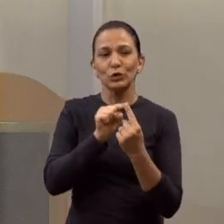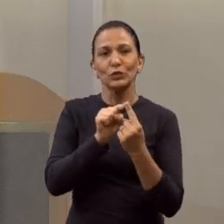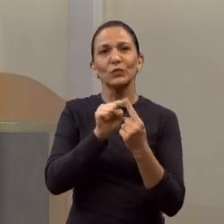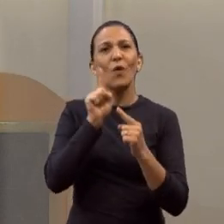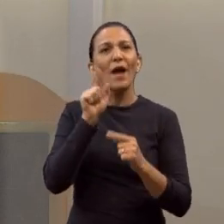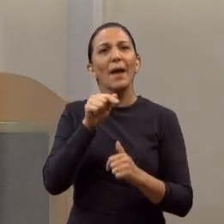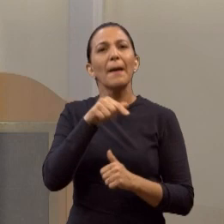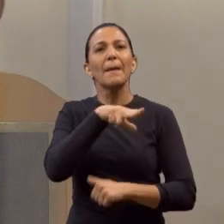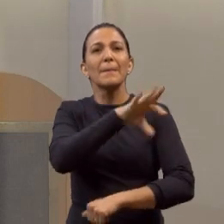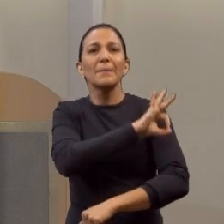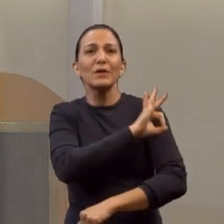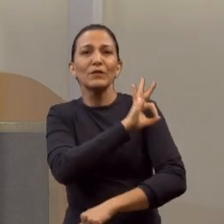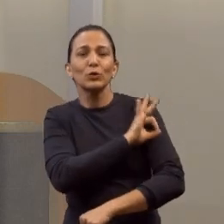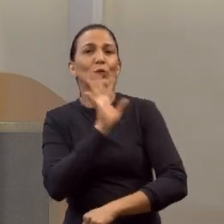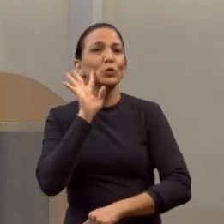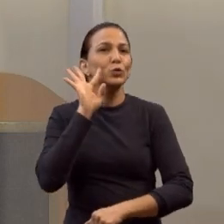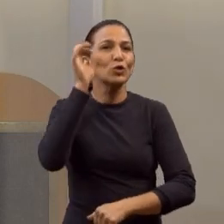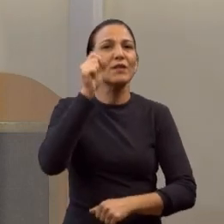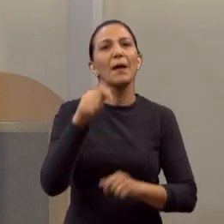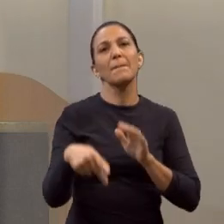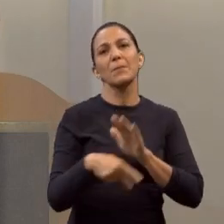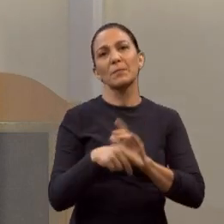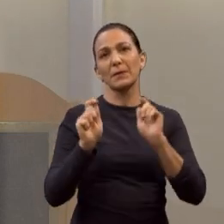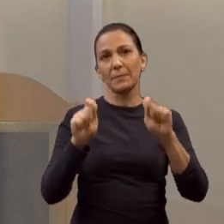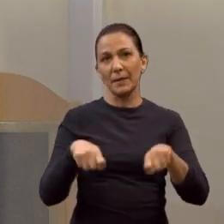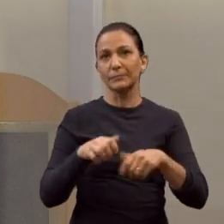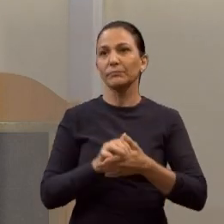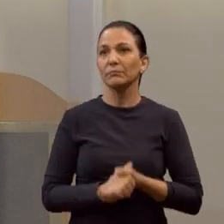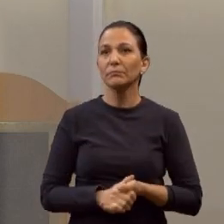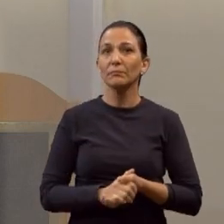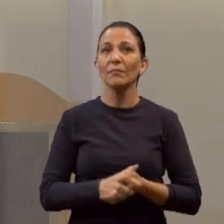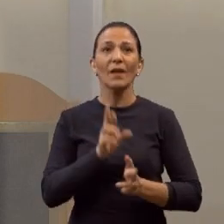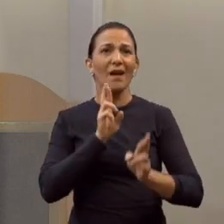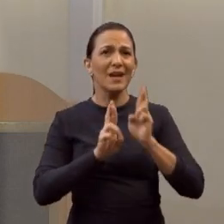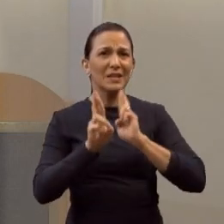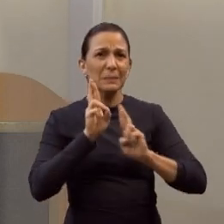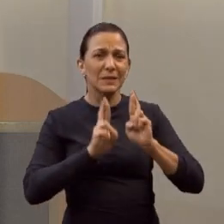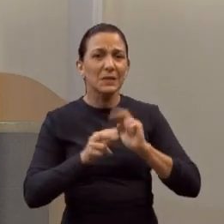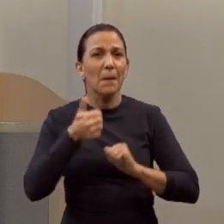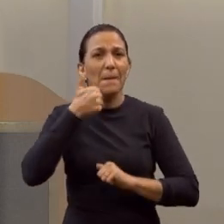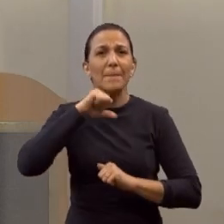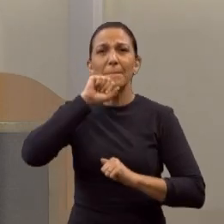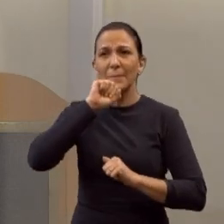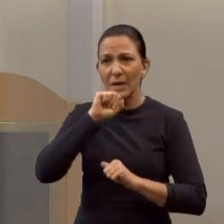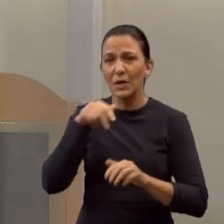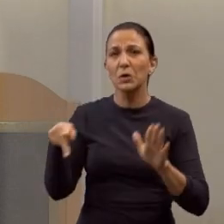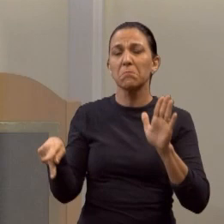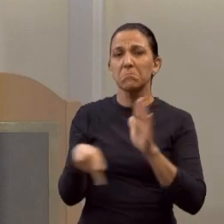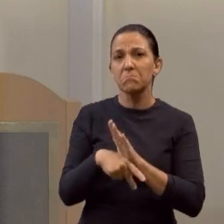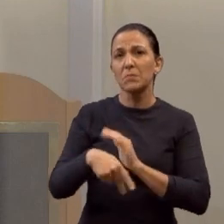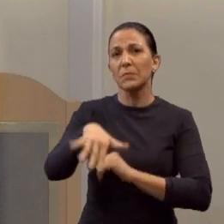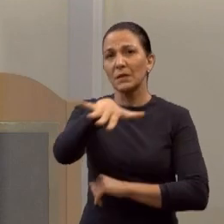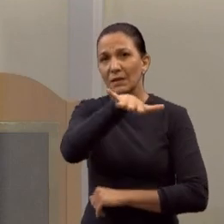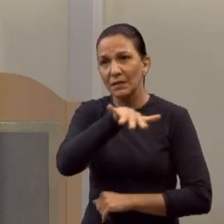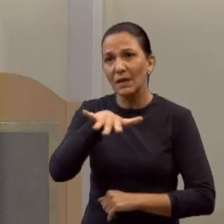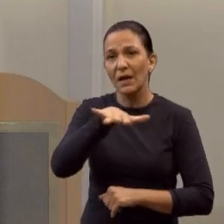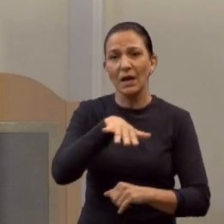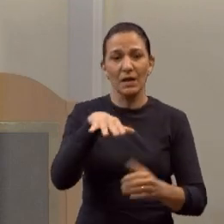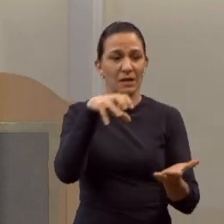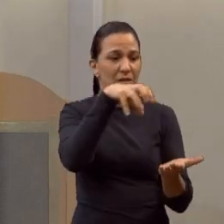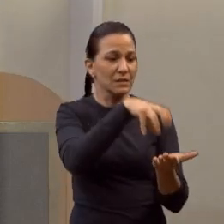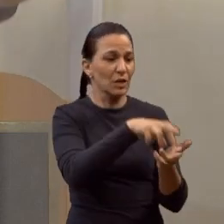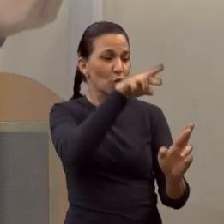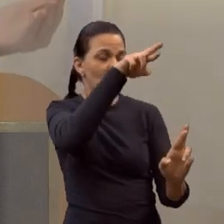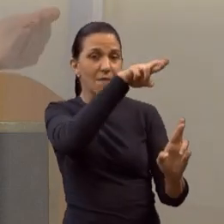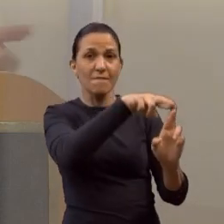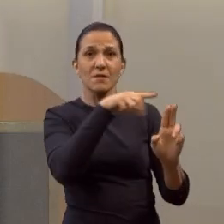eu vou estar levando ele, com tudo que eu apurei, com as reclamações que eu tenho sofrido das mães e com o próprio pessoal do centro de